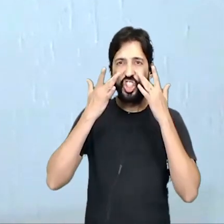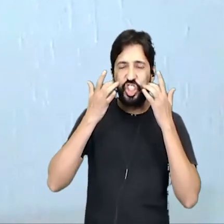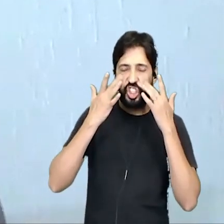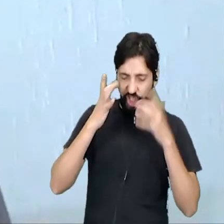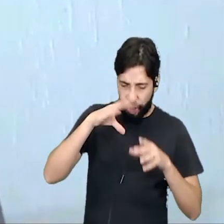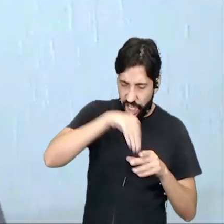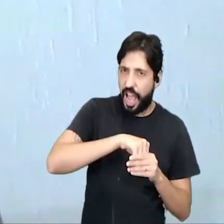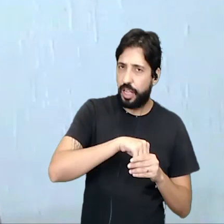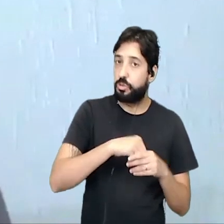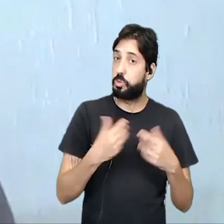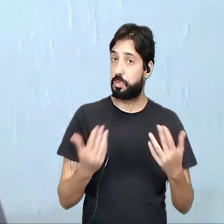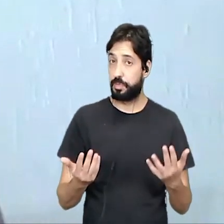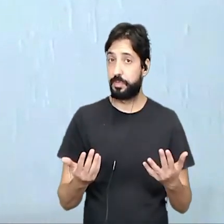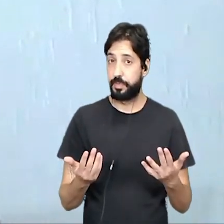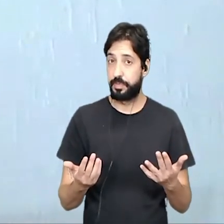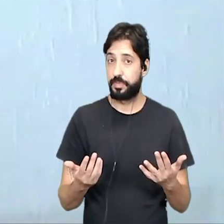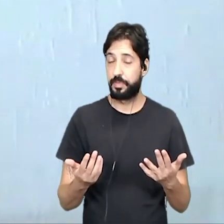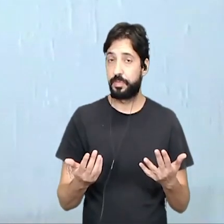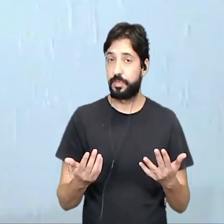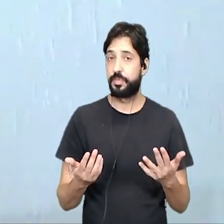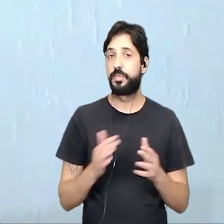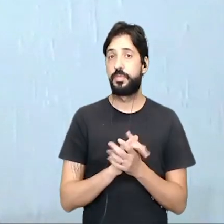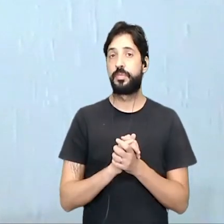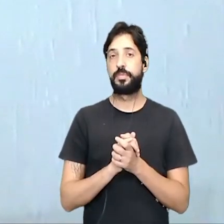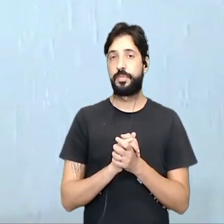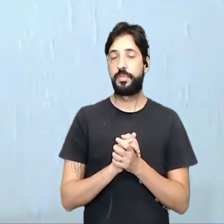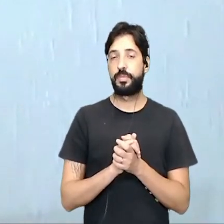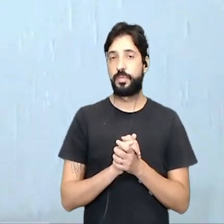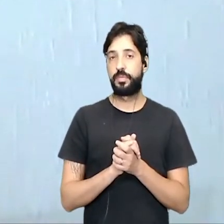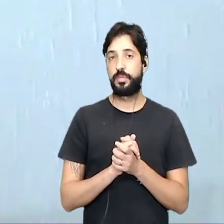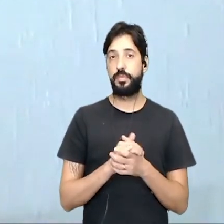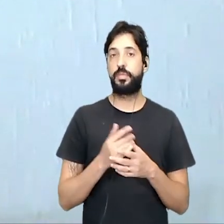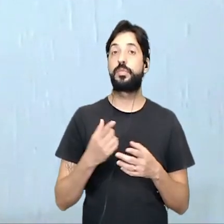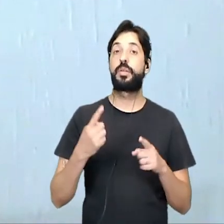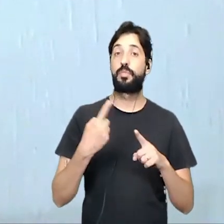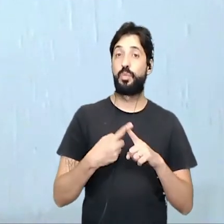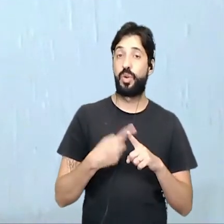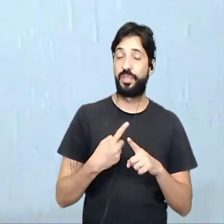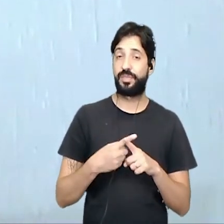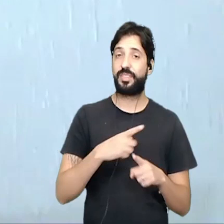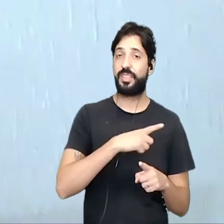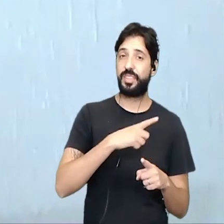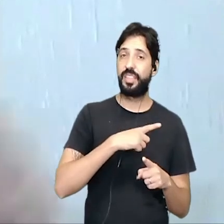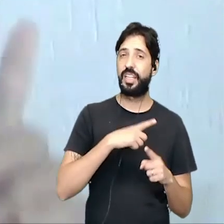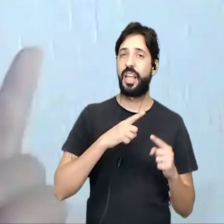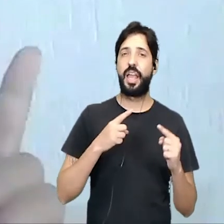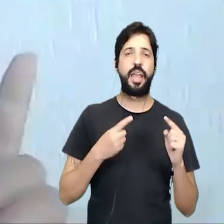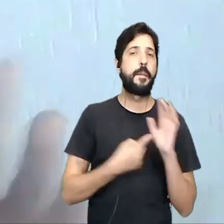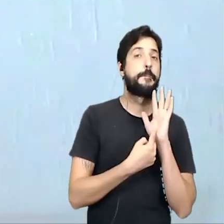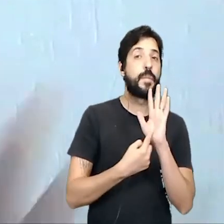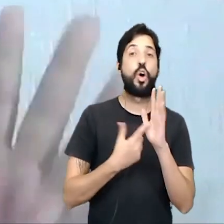de teatralidade, de teatro, na medida em que expressam